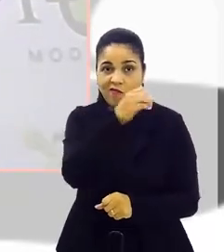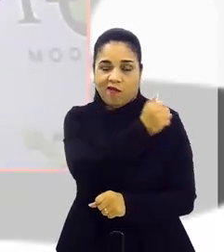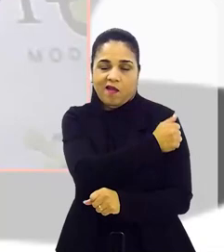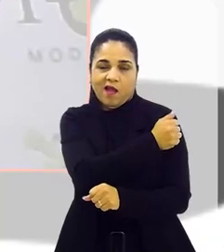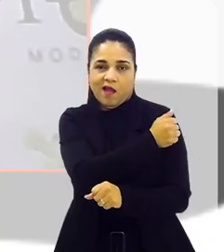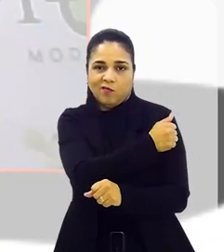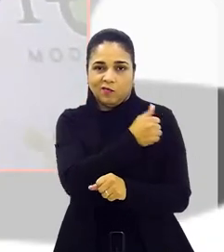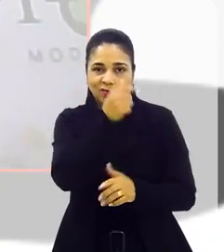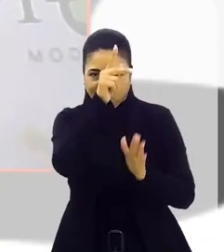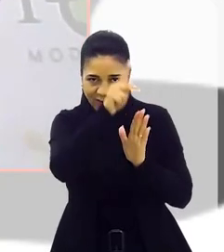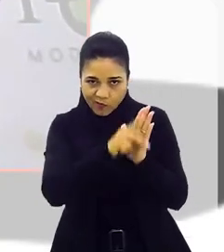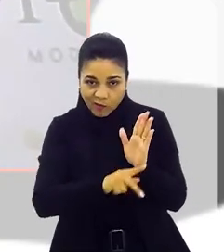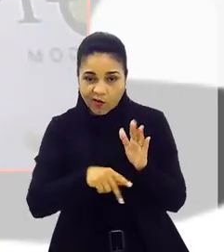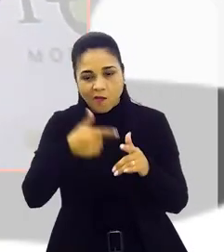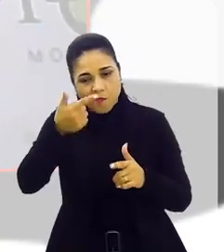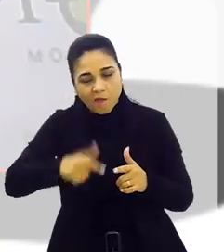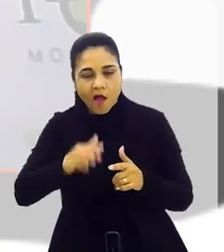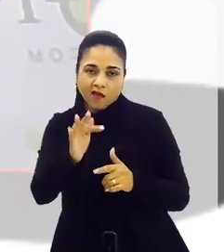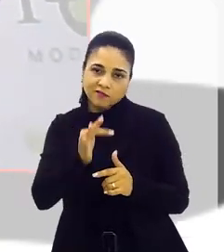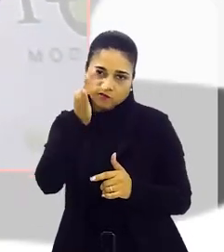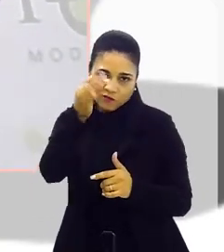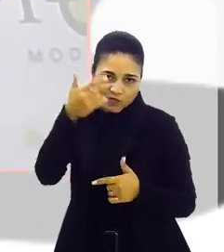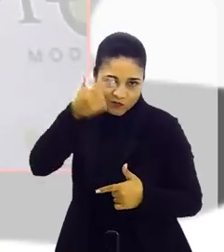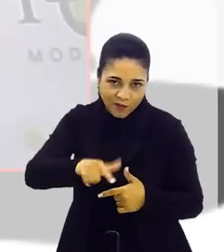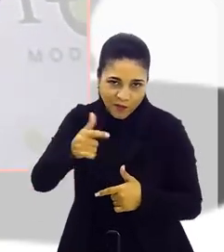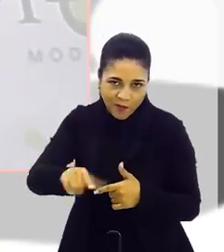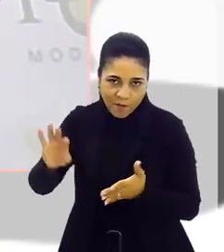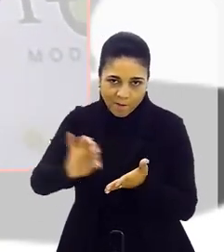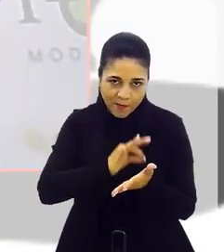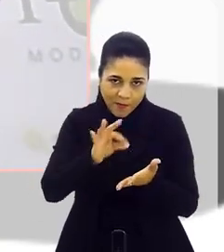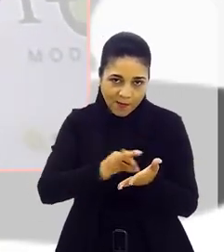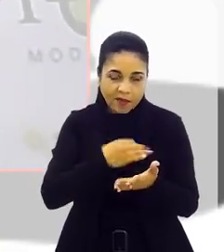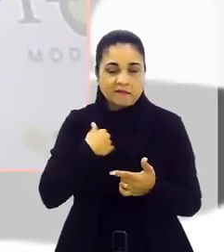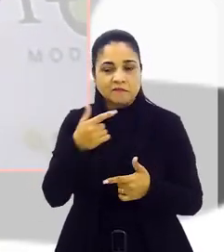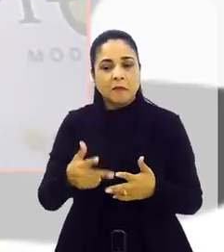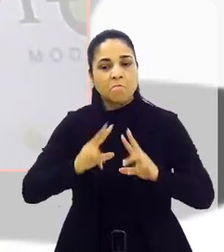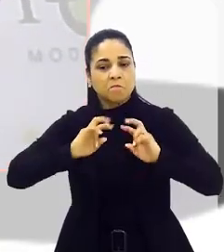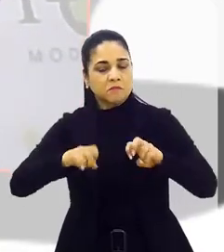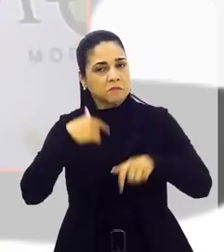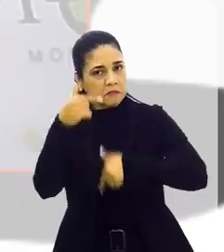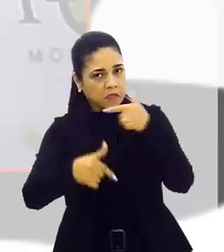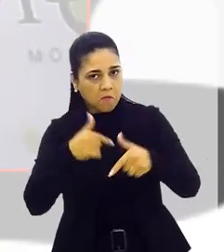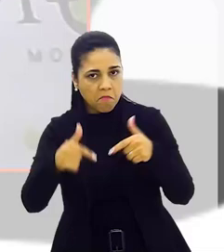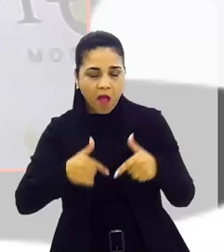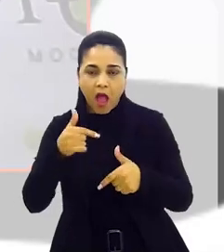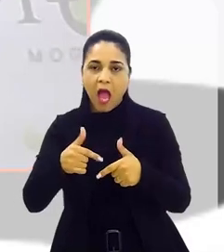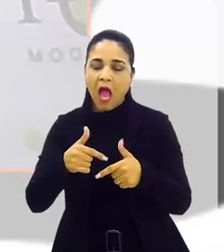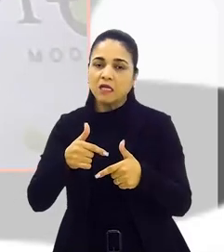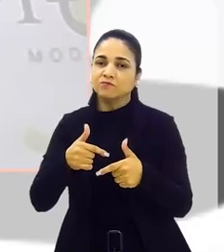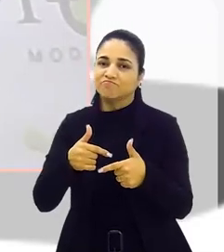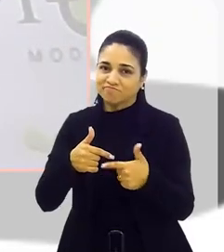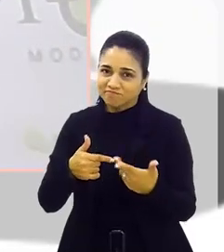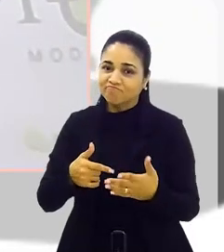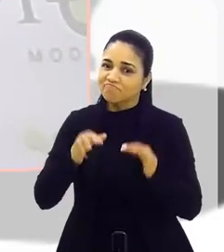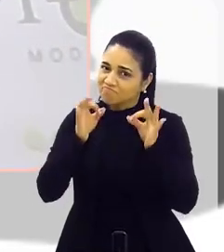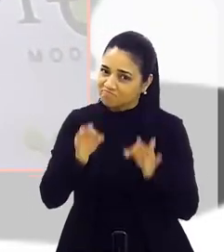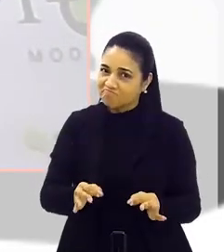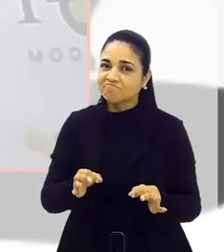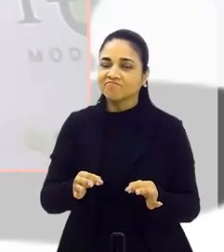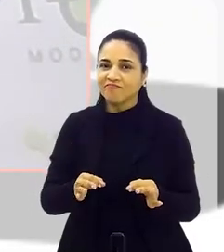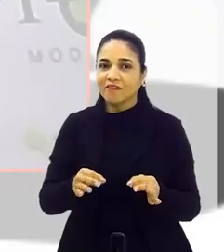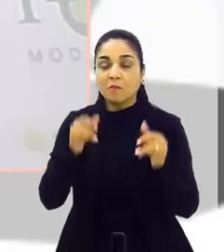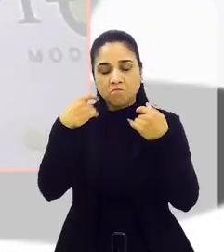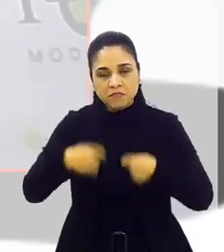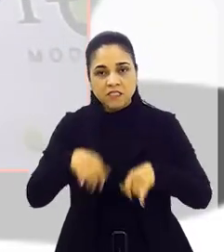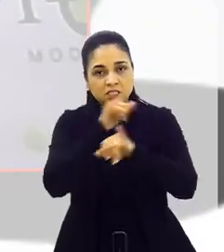alunos no projeto. E se Deus quiser, a gente vai ter muito mais, porque ele está vendo que a gente trabalha sério e que o negócio aqui é para fazer